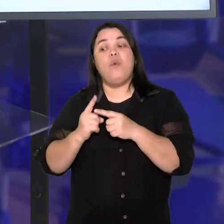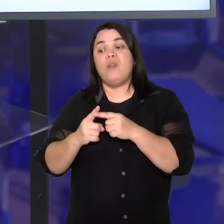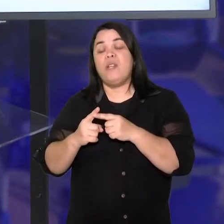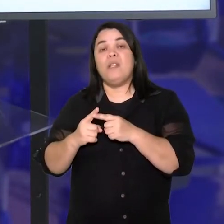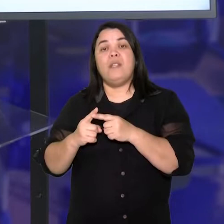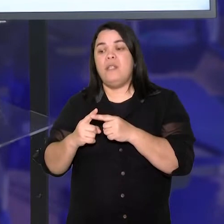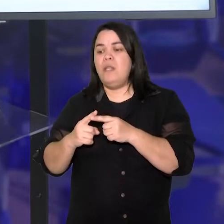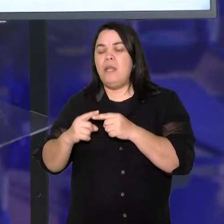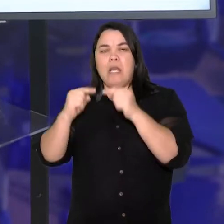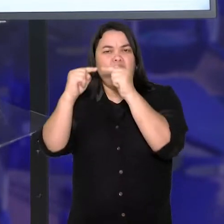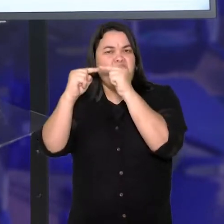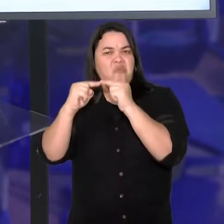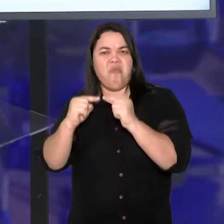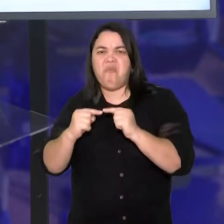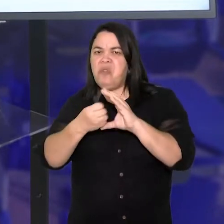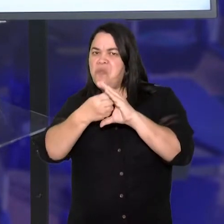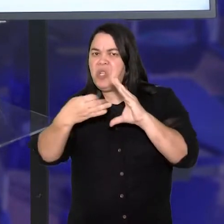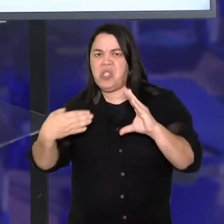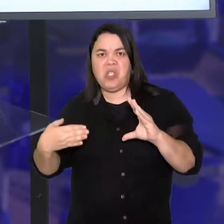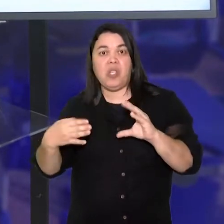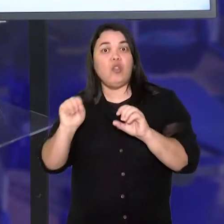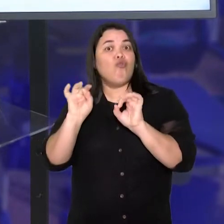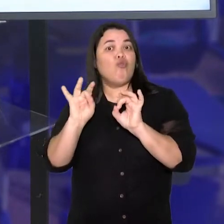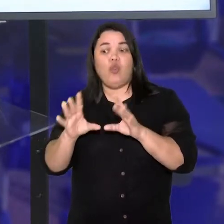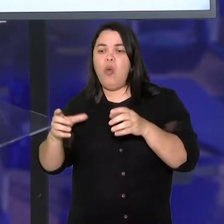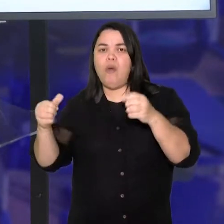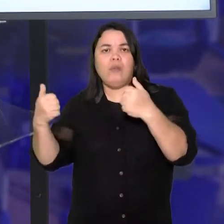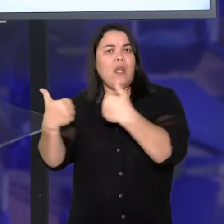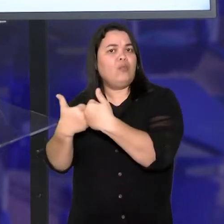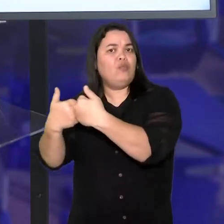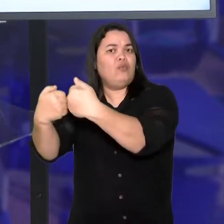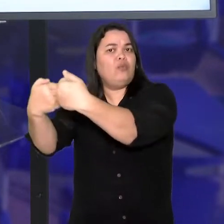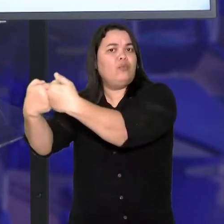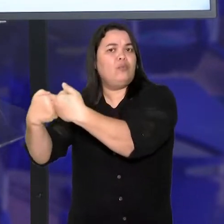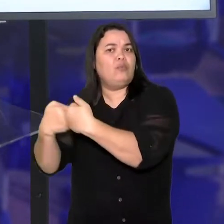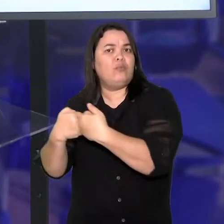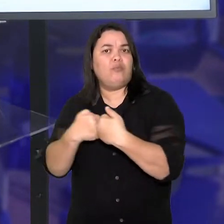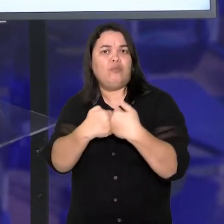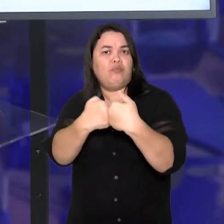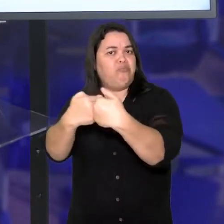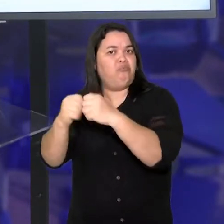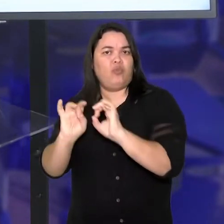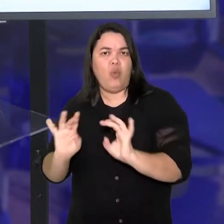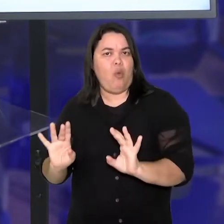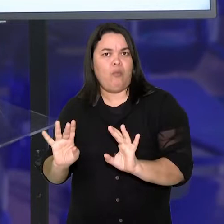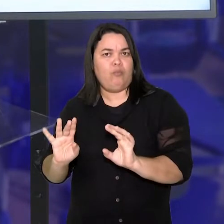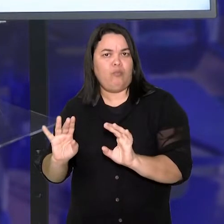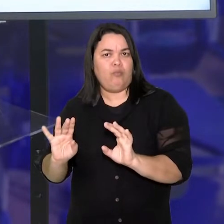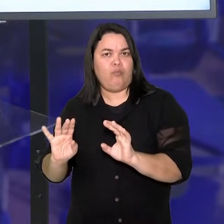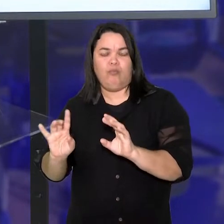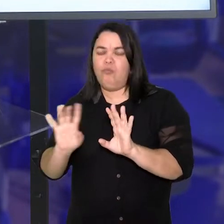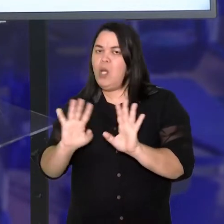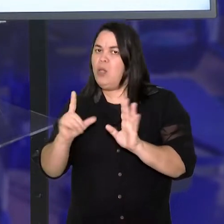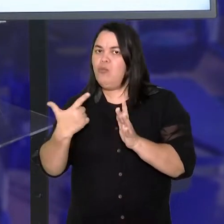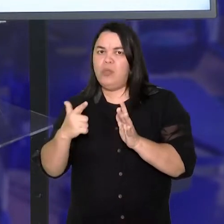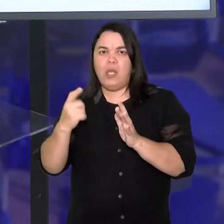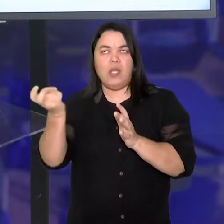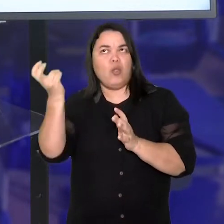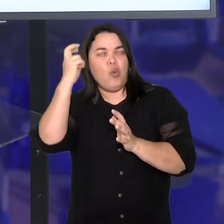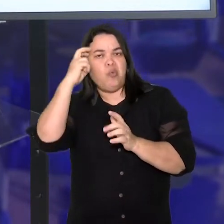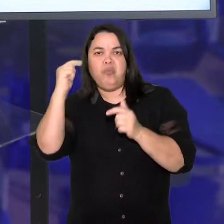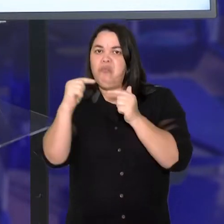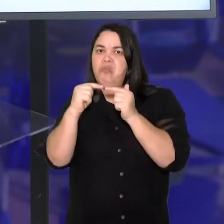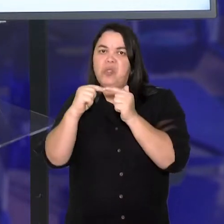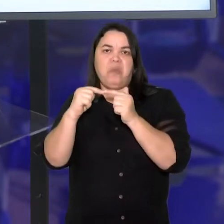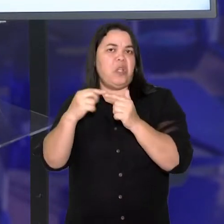de localização geográfica relacionada ao meridiano de Greenwich. Por isso que eles não vão ter muitas